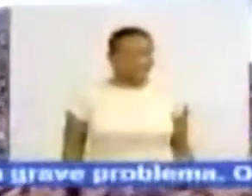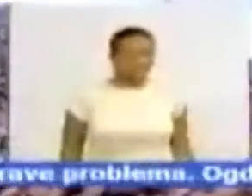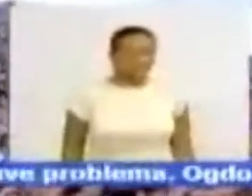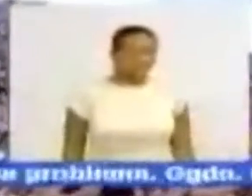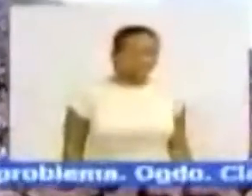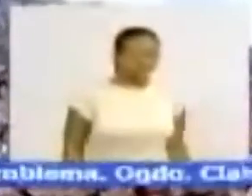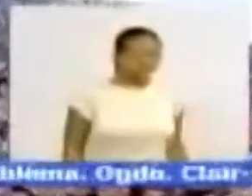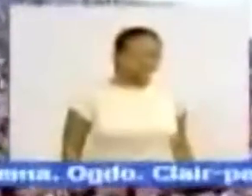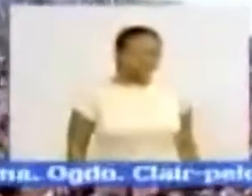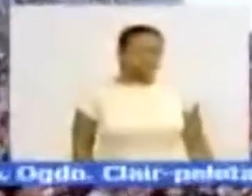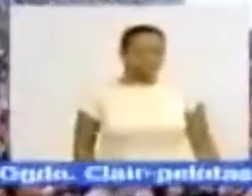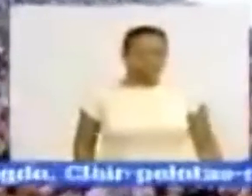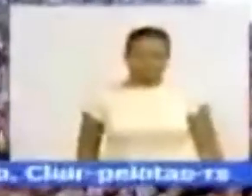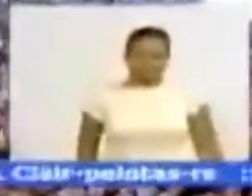coragem.